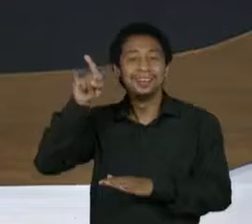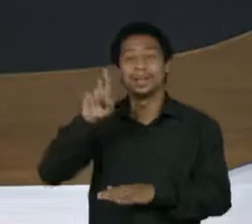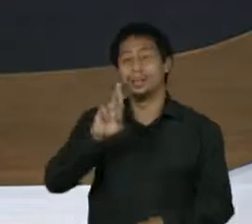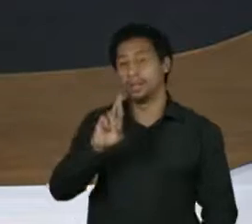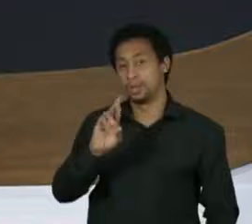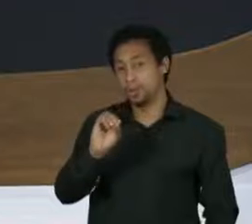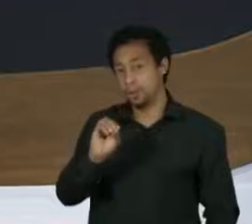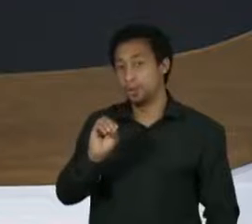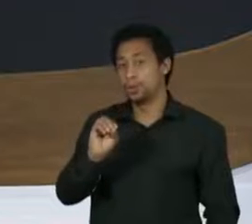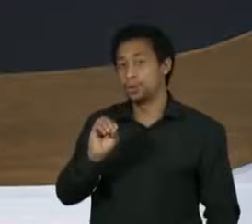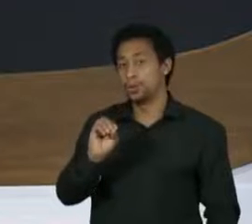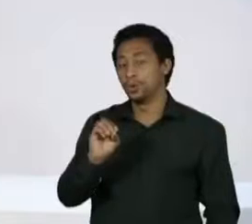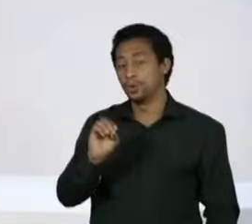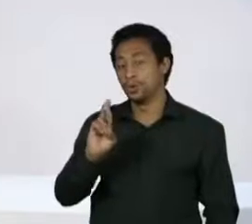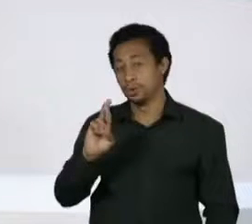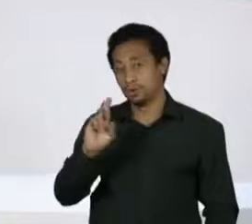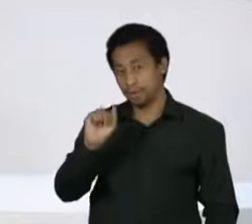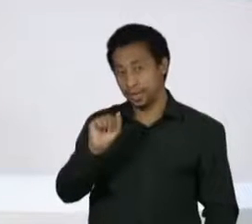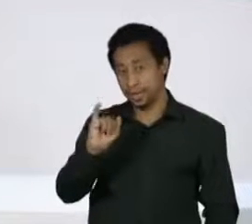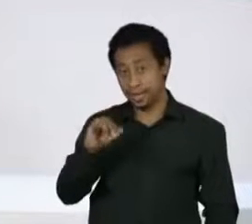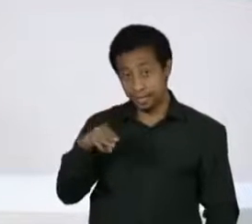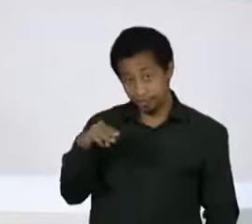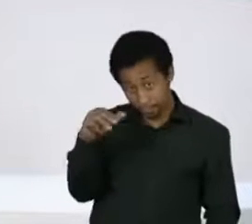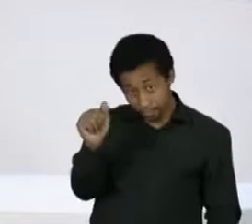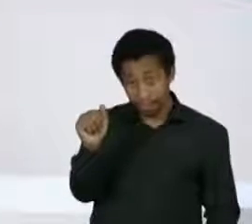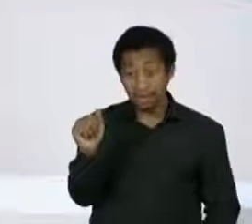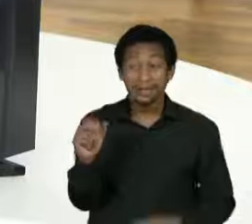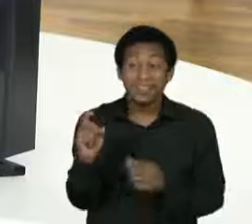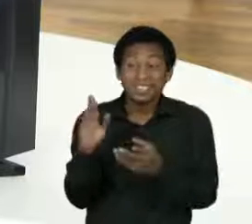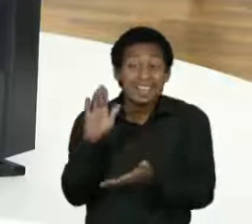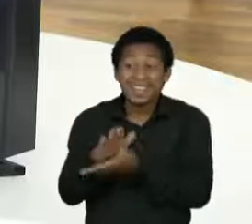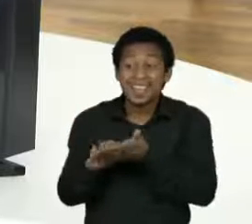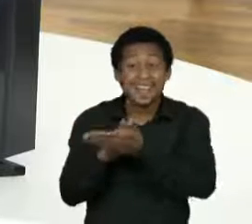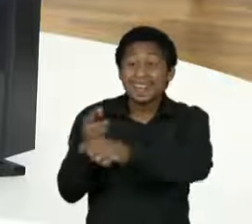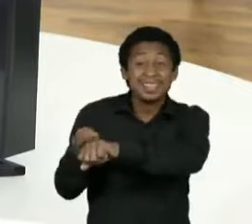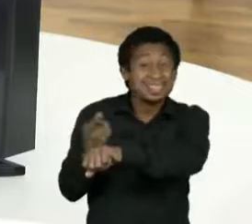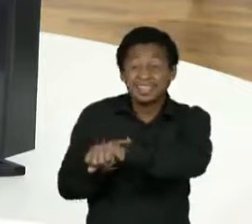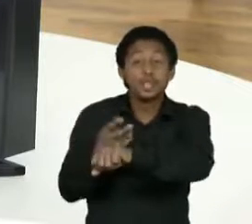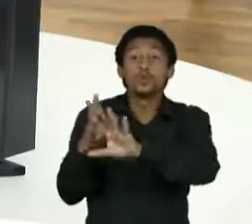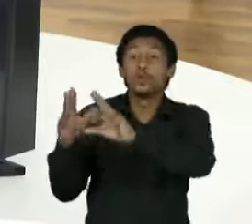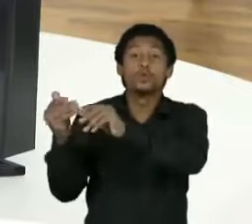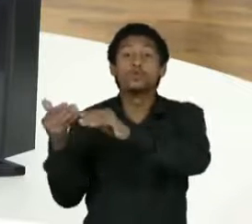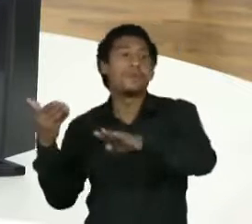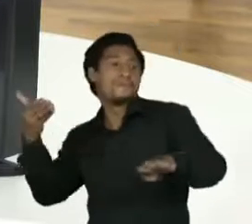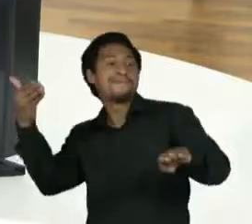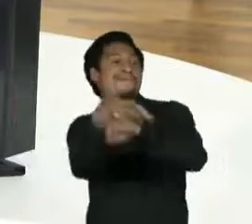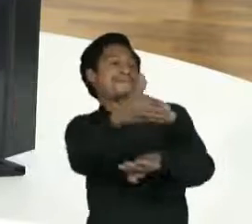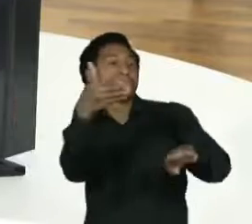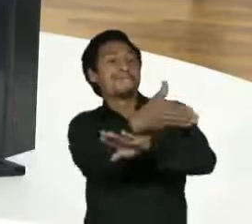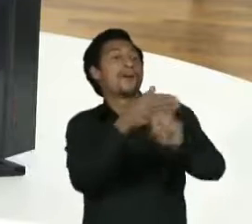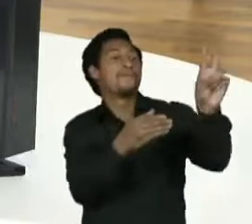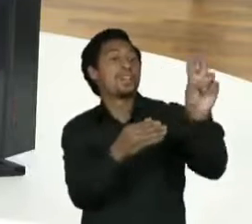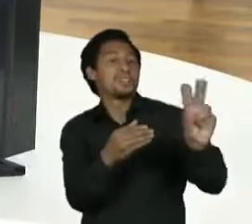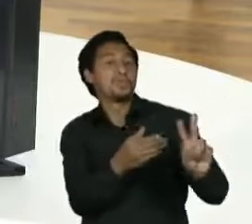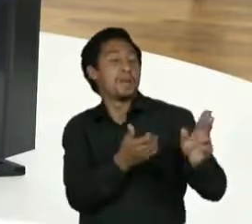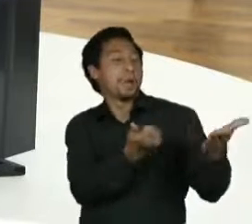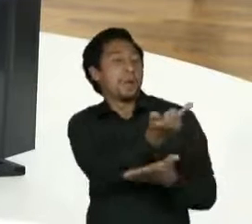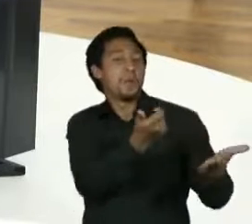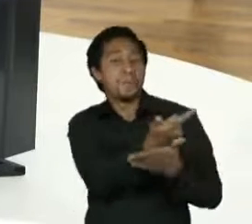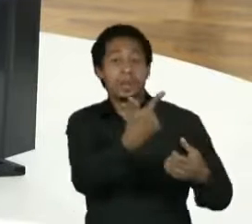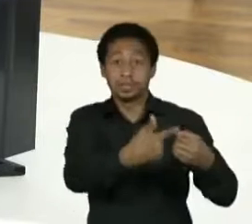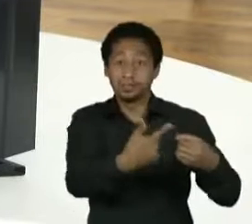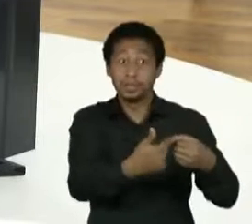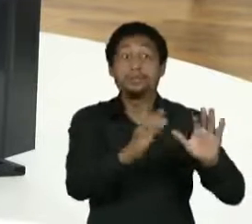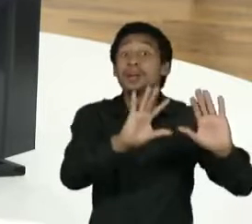os brasileiros iam comprar gasolina na Venezuela. Só que não tinha gasolina na Venezuela. Por causa dessa